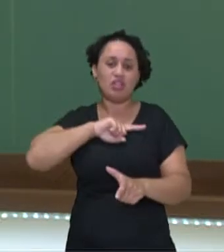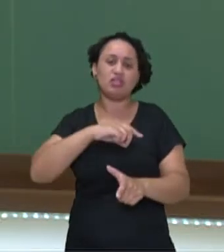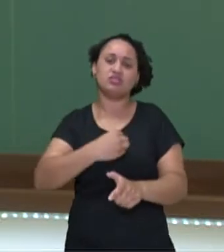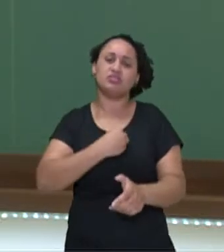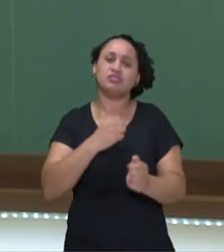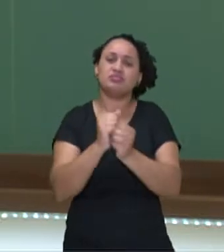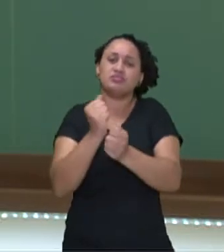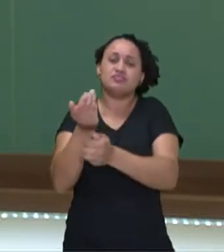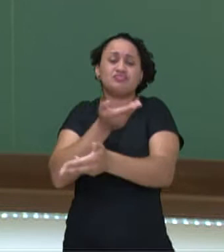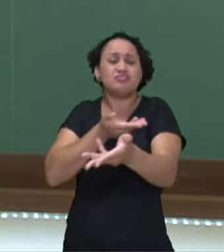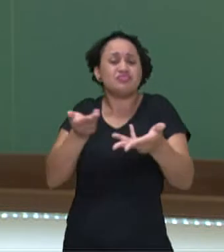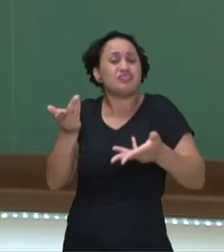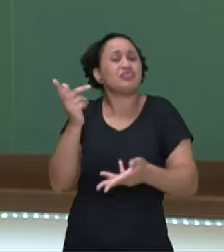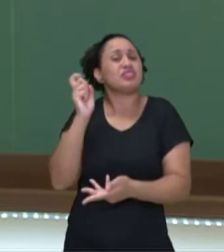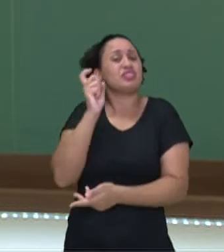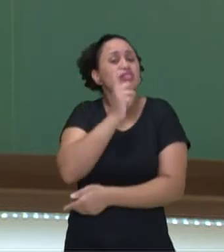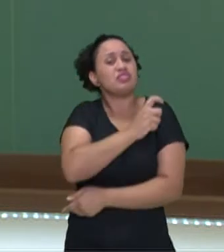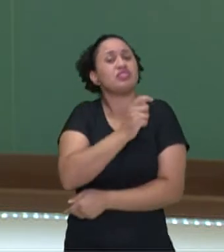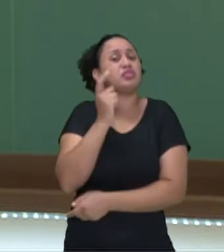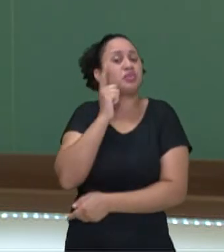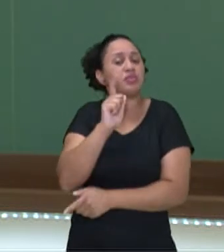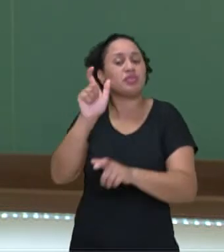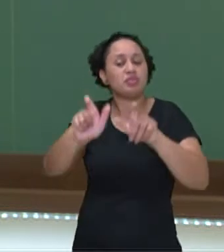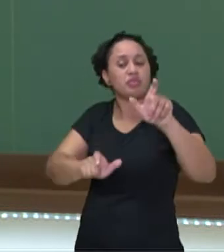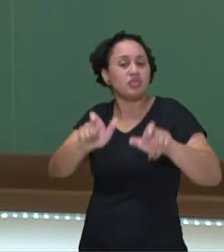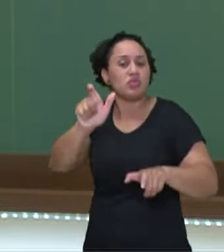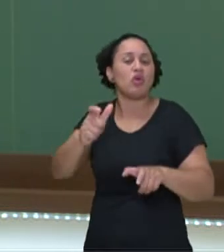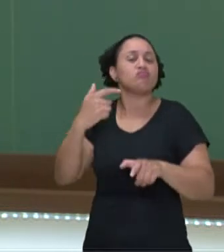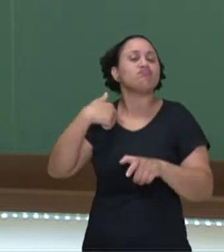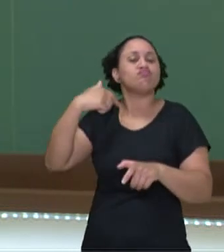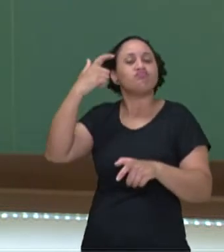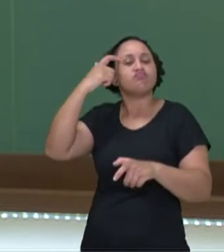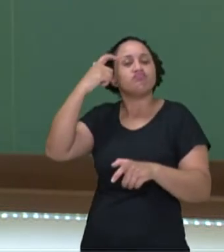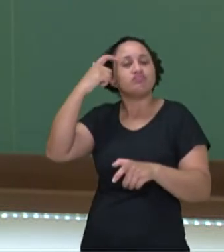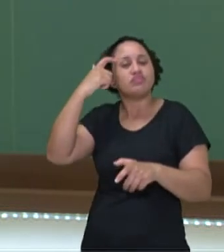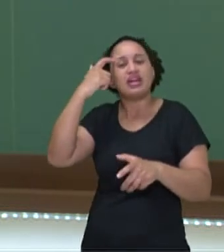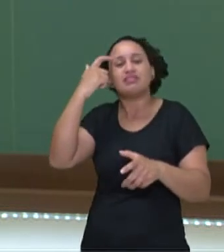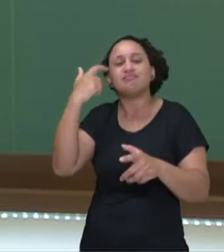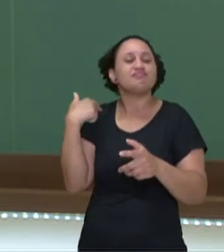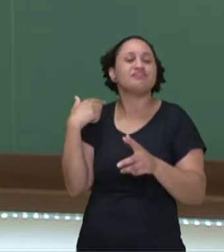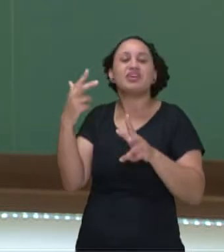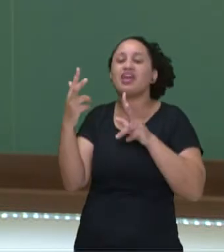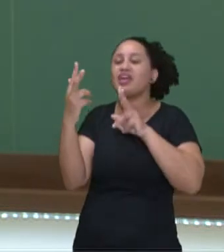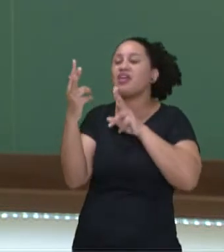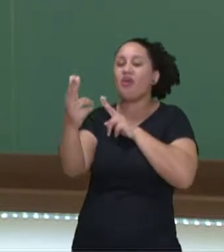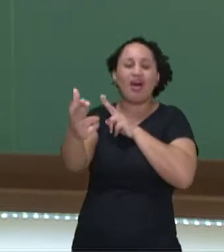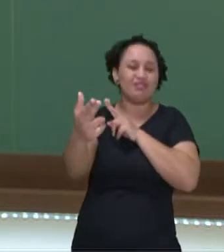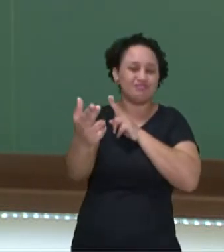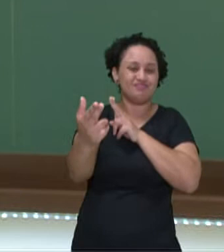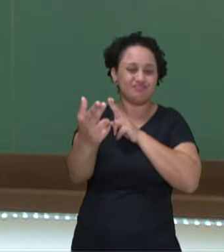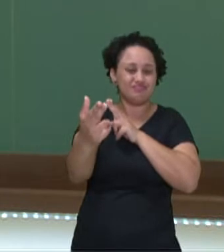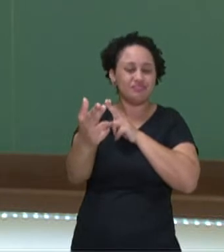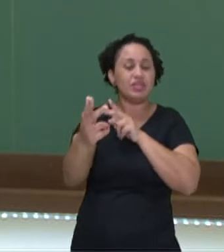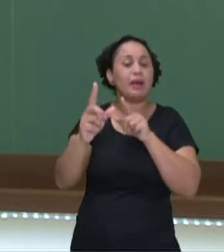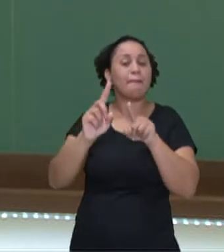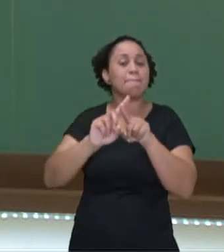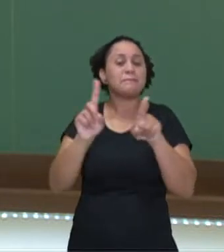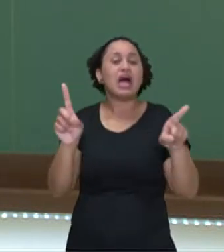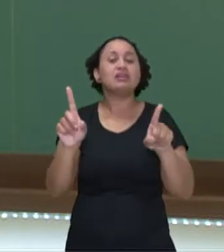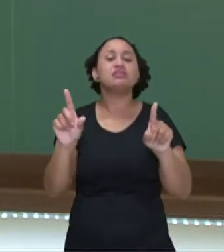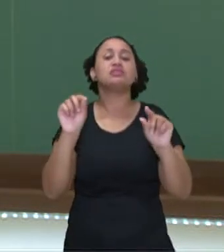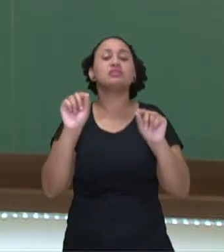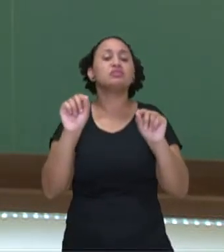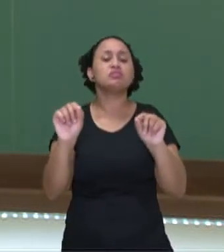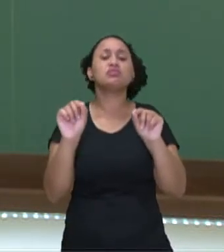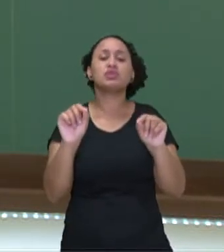muito difícil a gente ter pessoas com pensamentos totalmente semelhantes aos nossos. Muitas vezes a